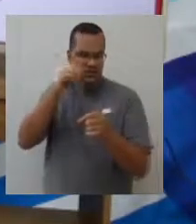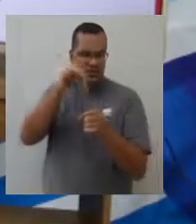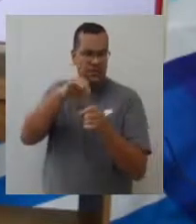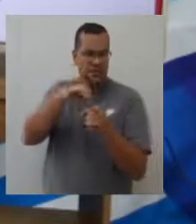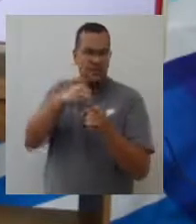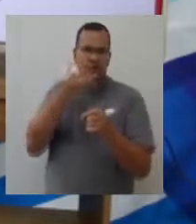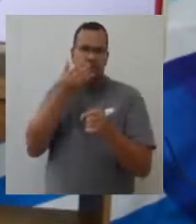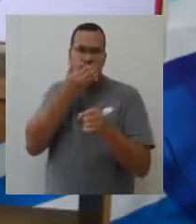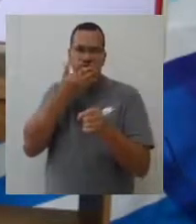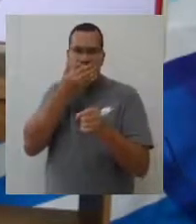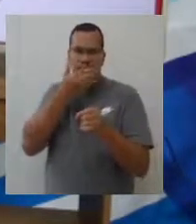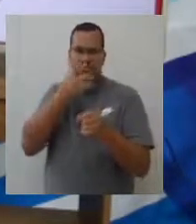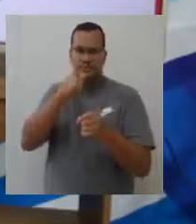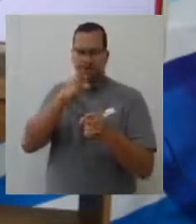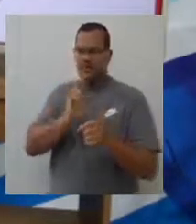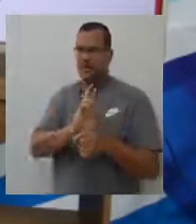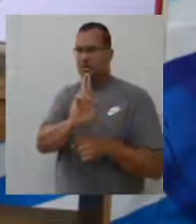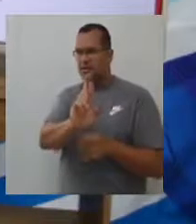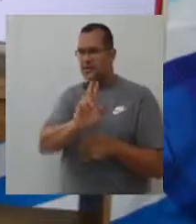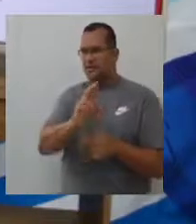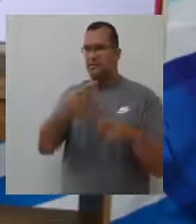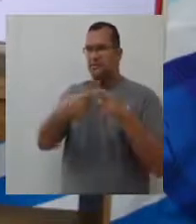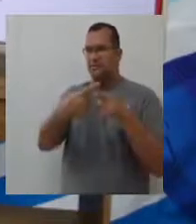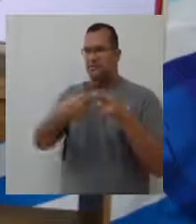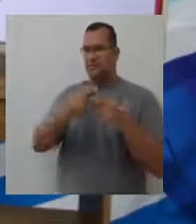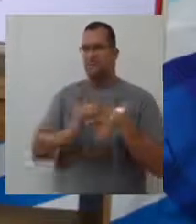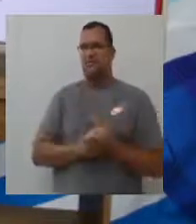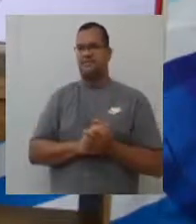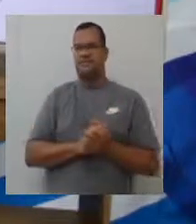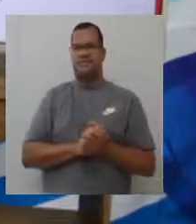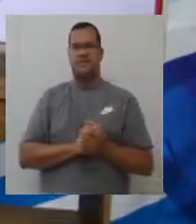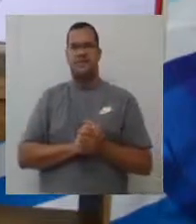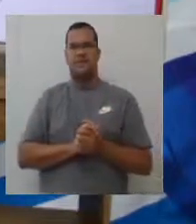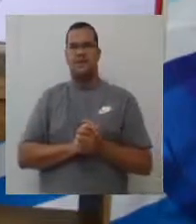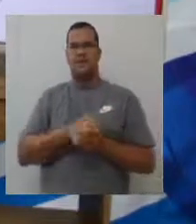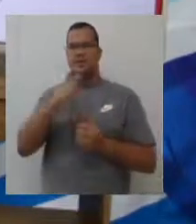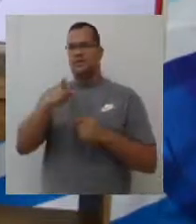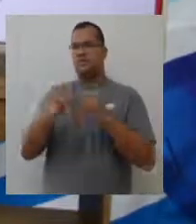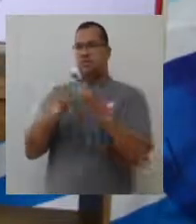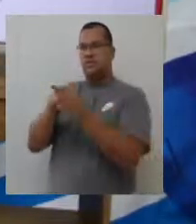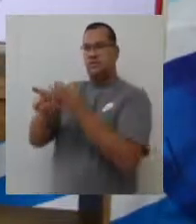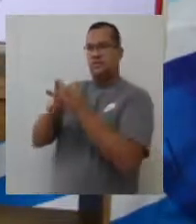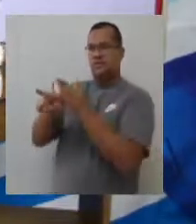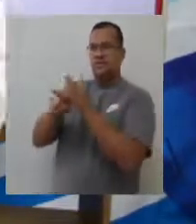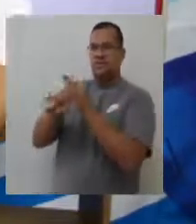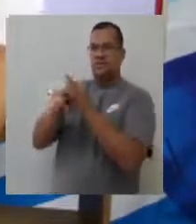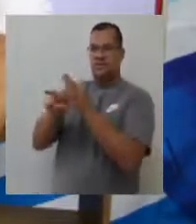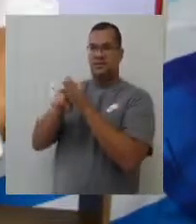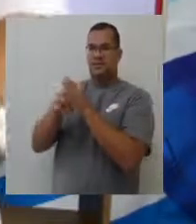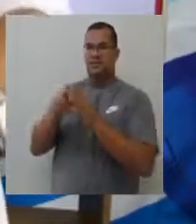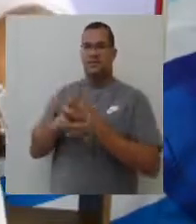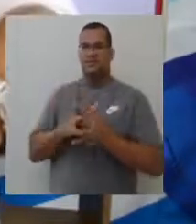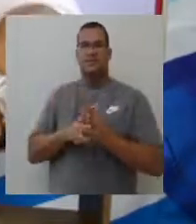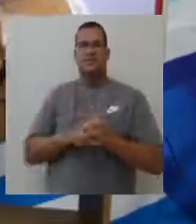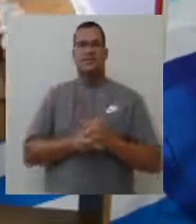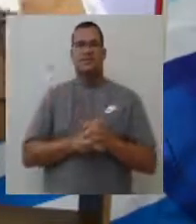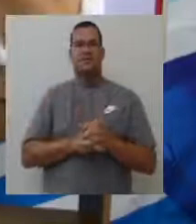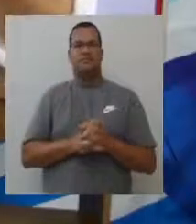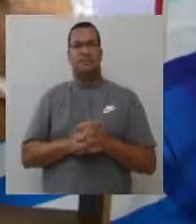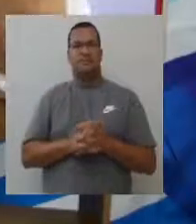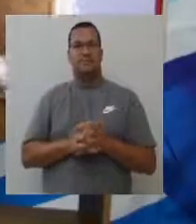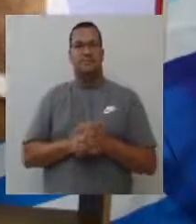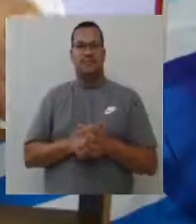aí, nos acompanhe que eu vou responder, tá? Vou responder essa pergunta. Tá todo mundo aqui fazendo as perguntas aqui. Ó,